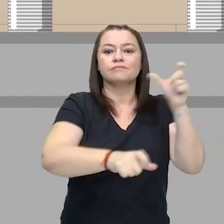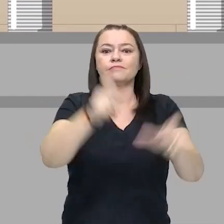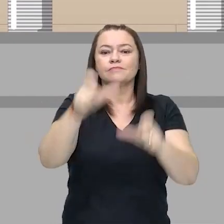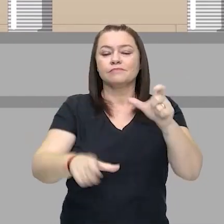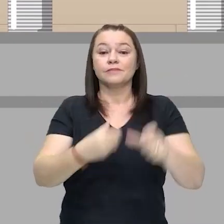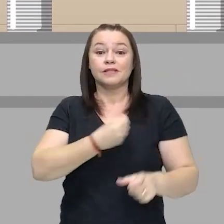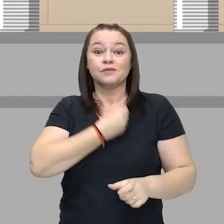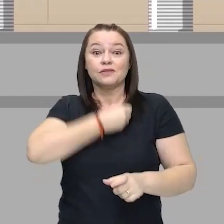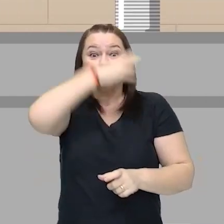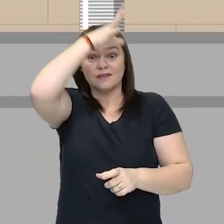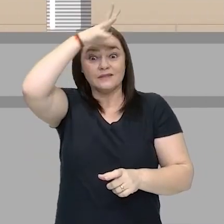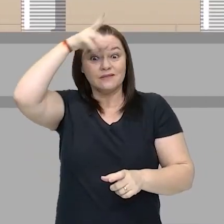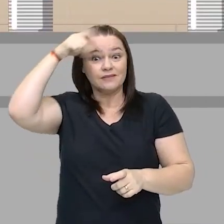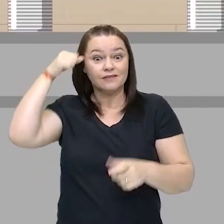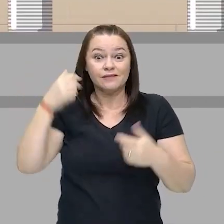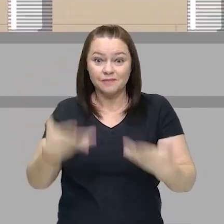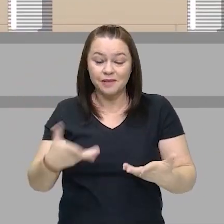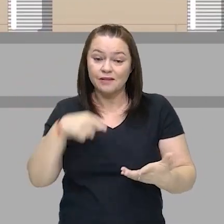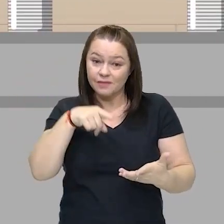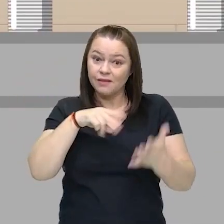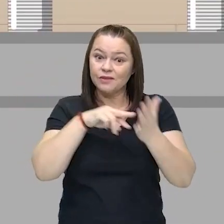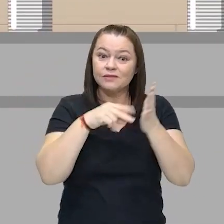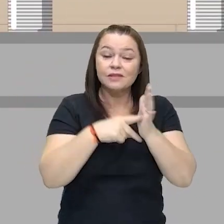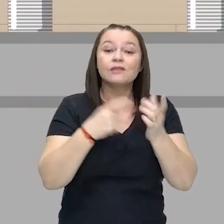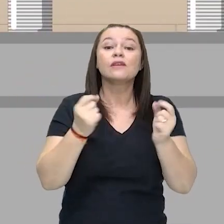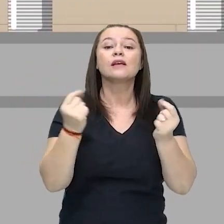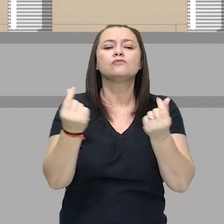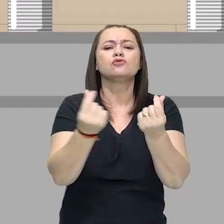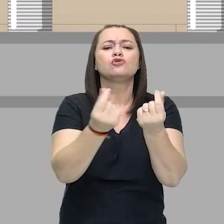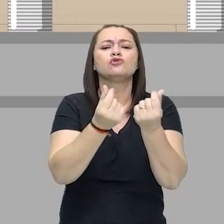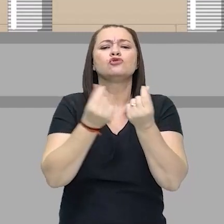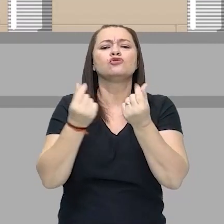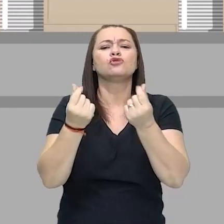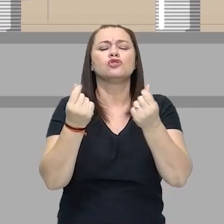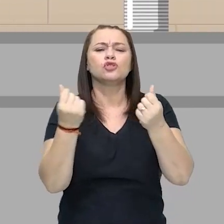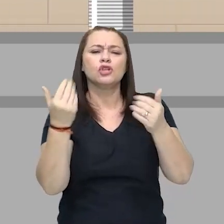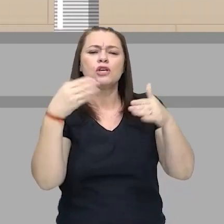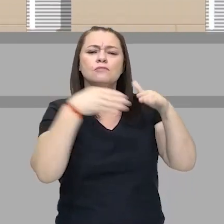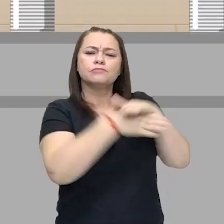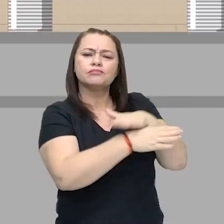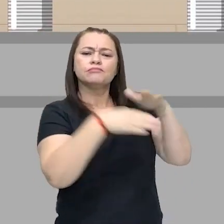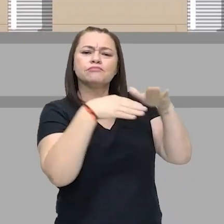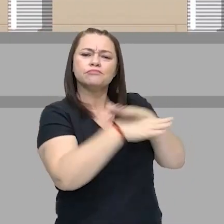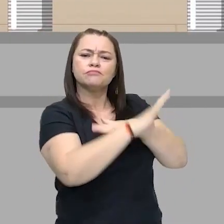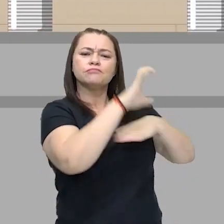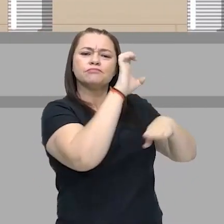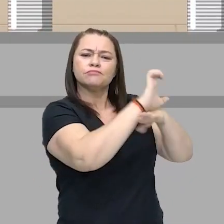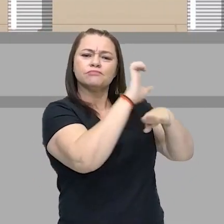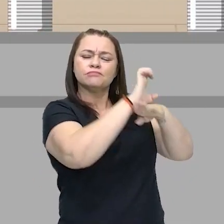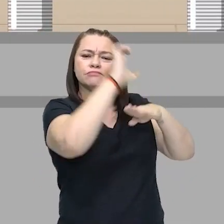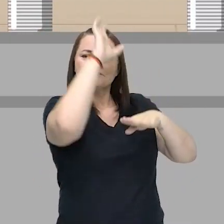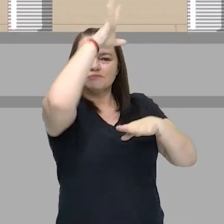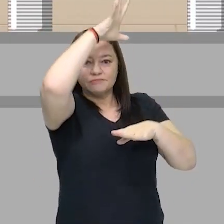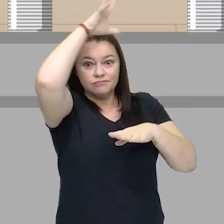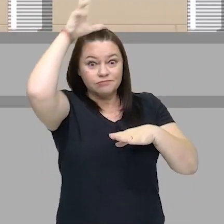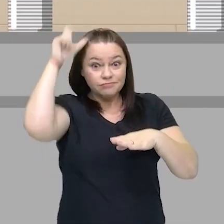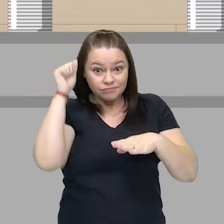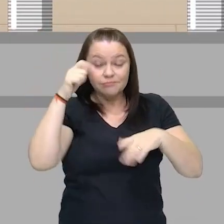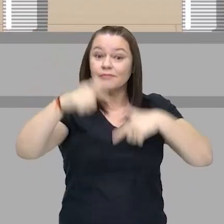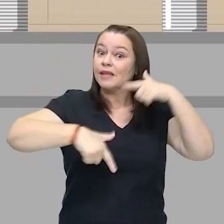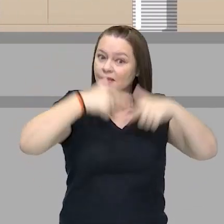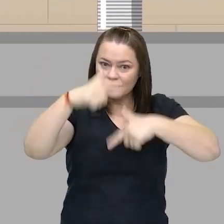Isso simbolizava muita grana, simbolizava dinheiro entrando no nosso estado, nossa economia voltando de novo e emprego